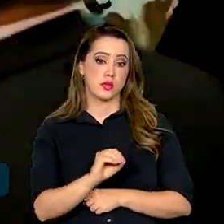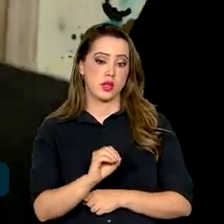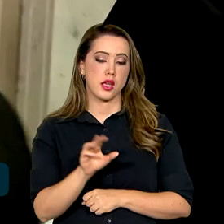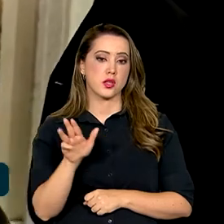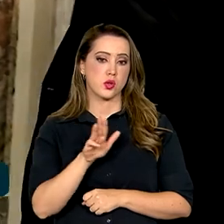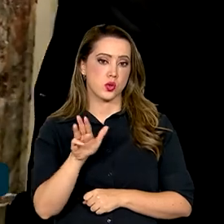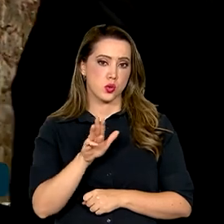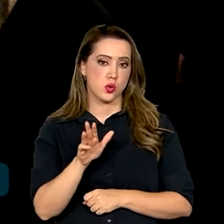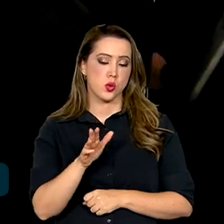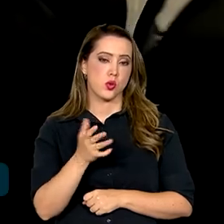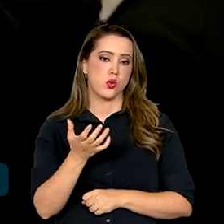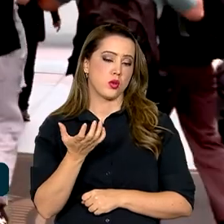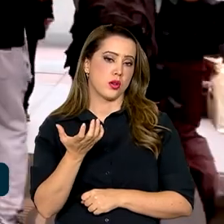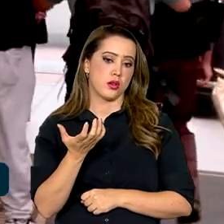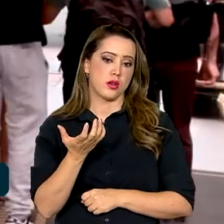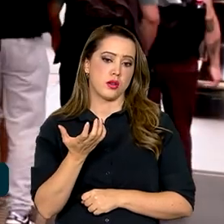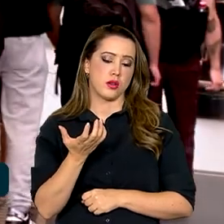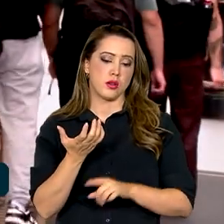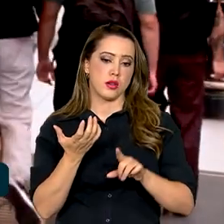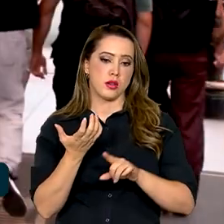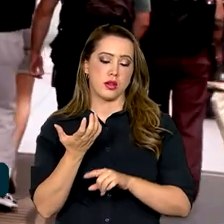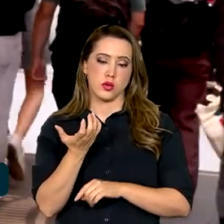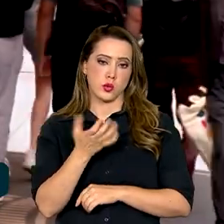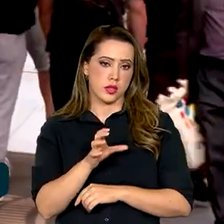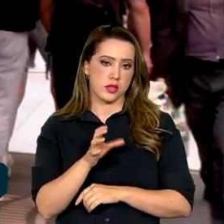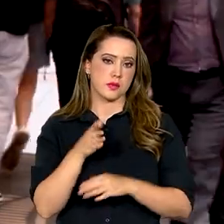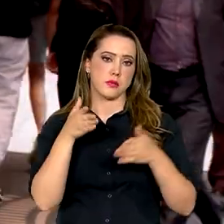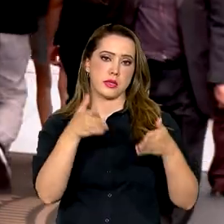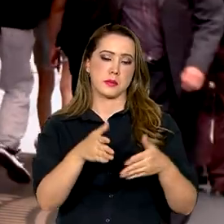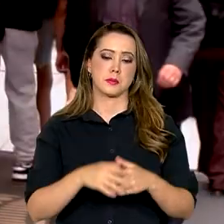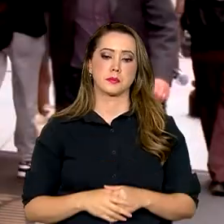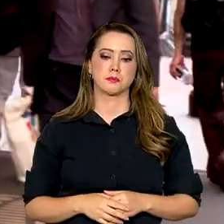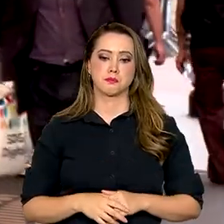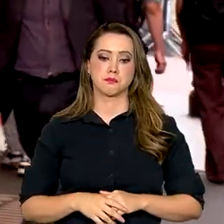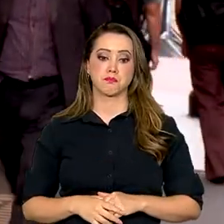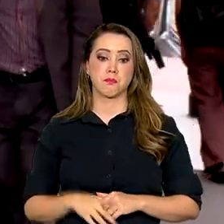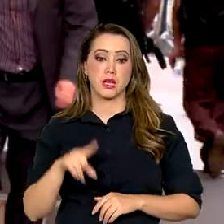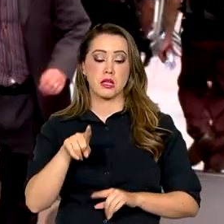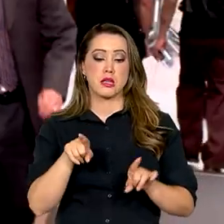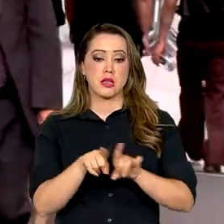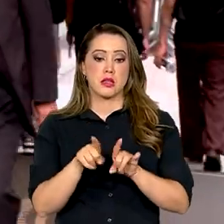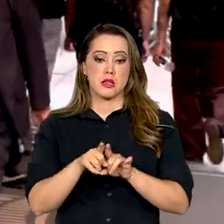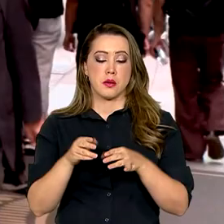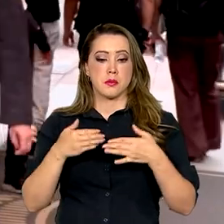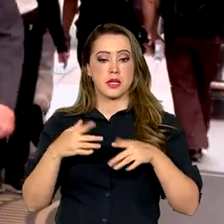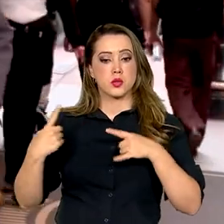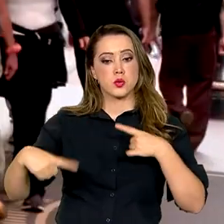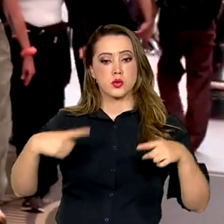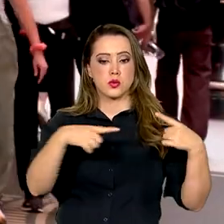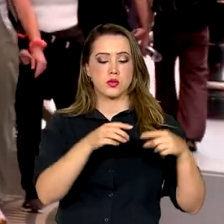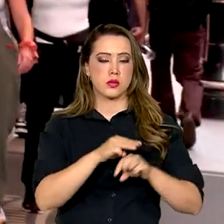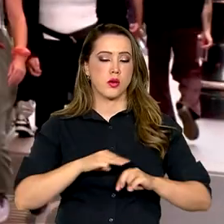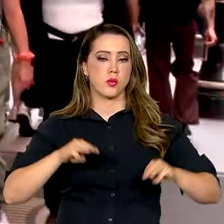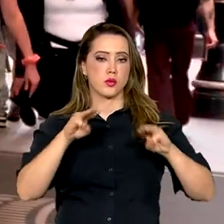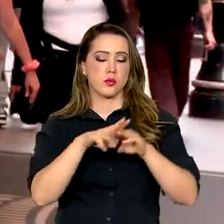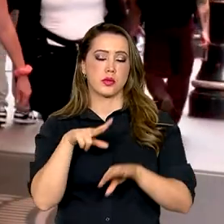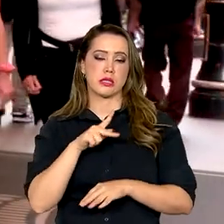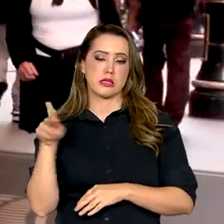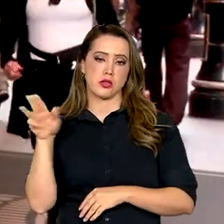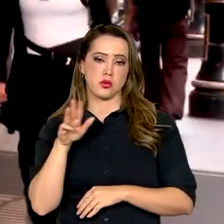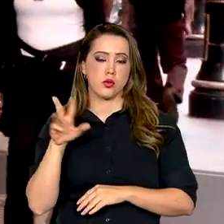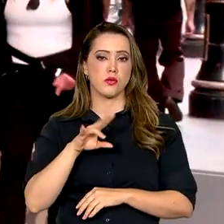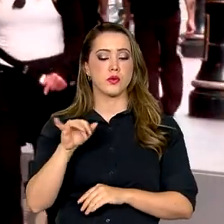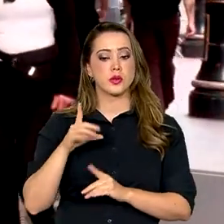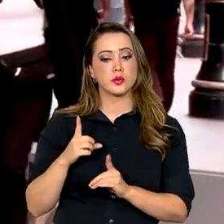por não participar da reunião. Além de abrir o debate na Assembleia Geral das Nações Unidas, o presidente Lula vai